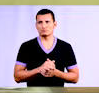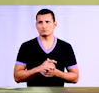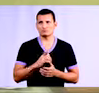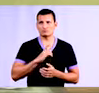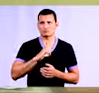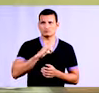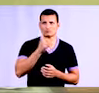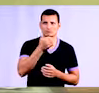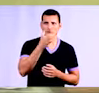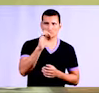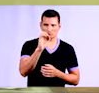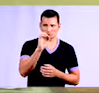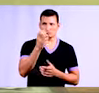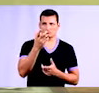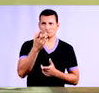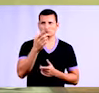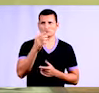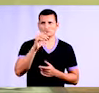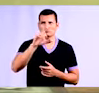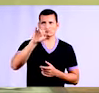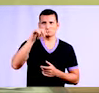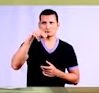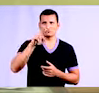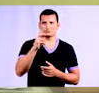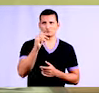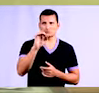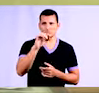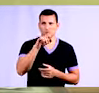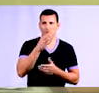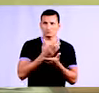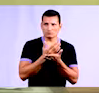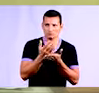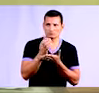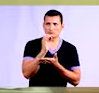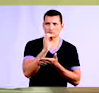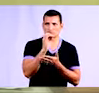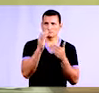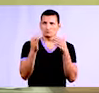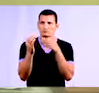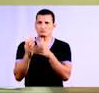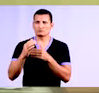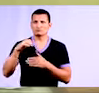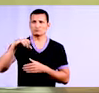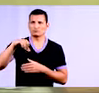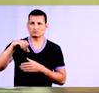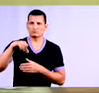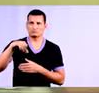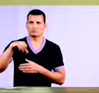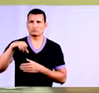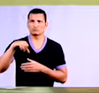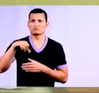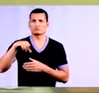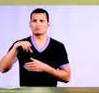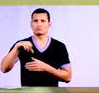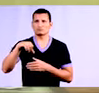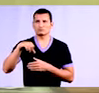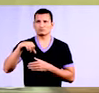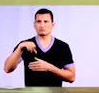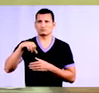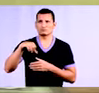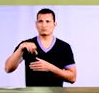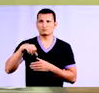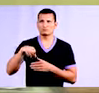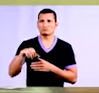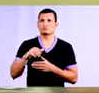10 linhas. Então, ele começa, carrega na posição 0, vai até a posição 9, ok? Bom, o processo